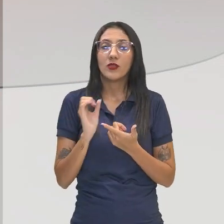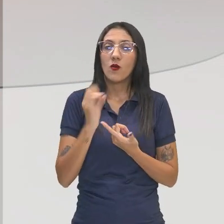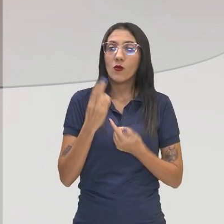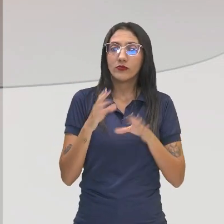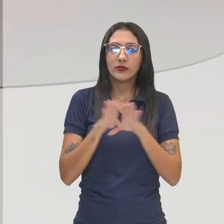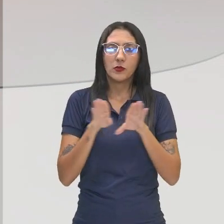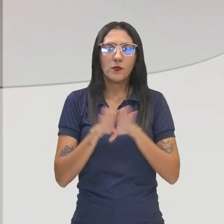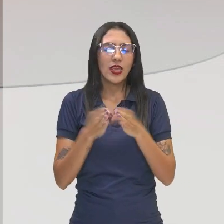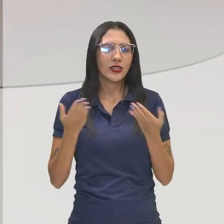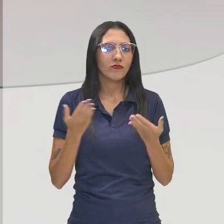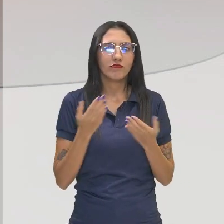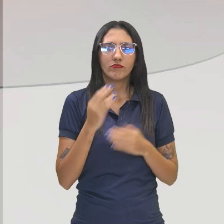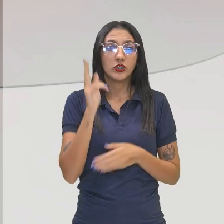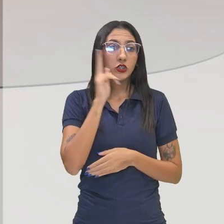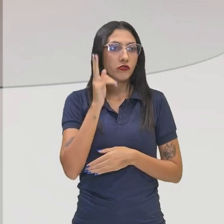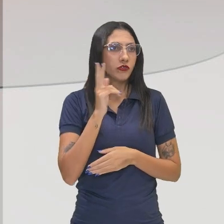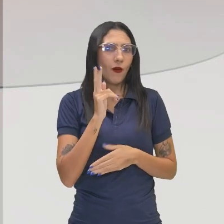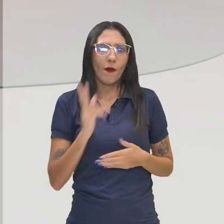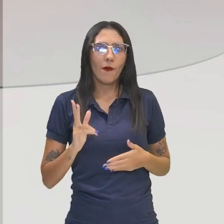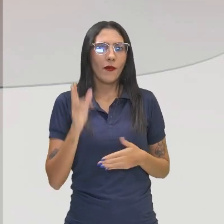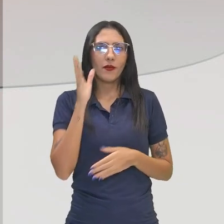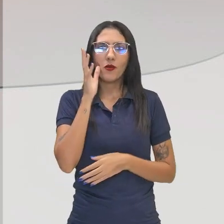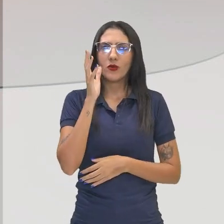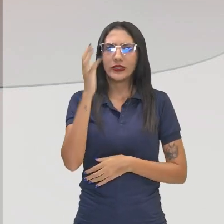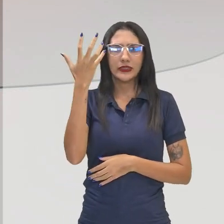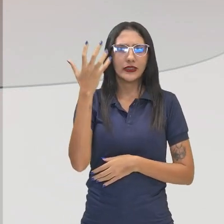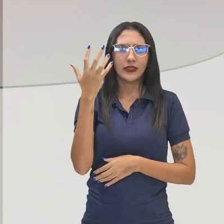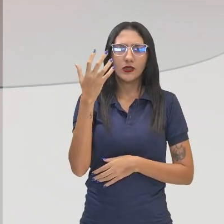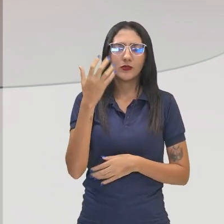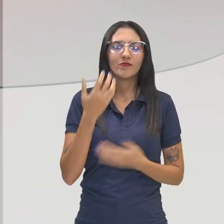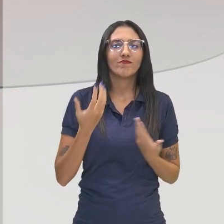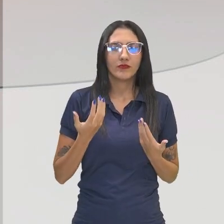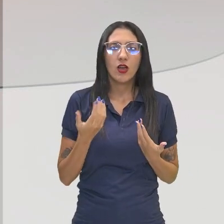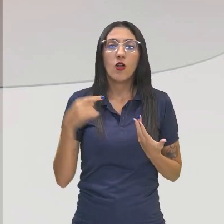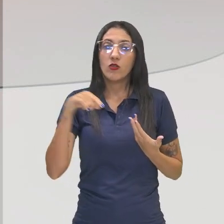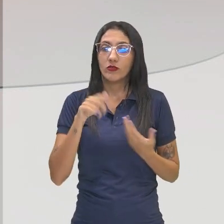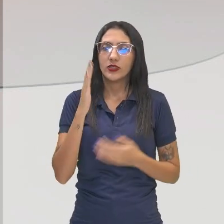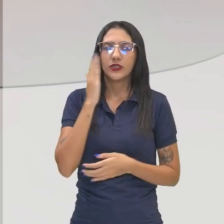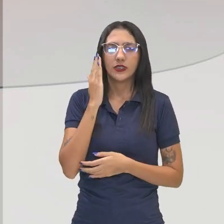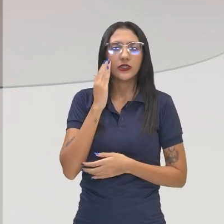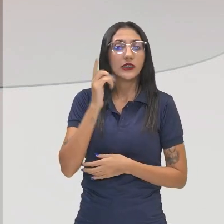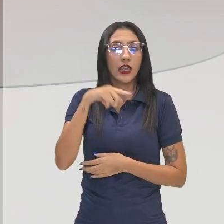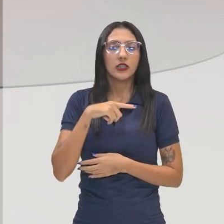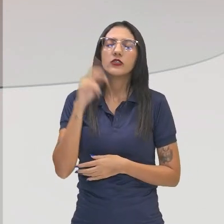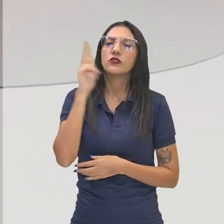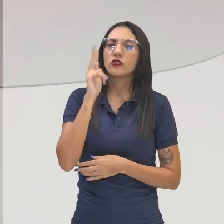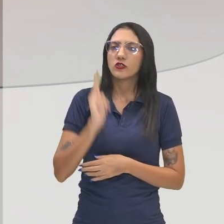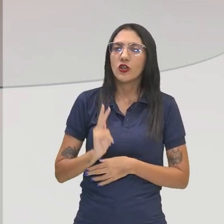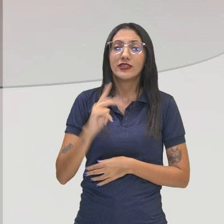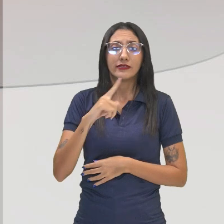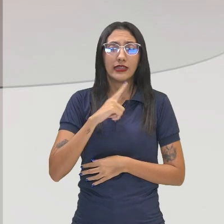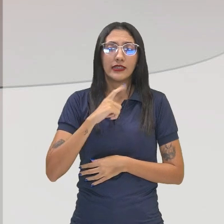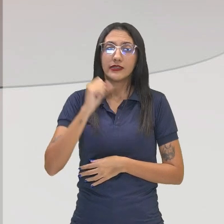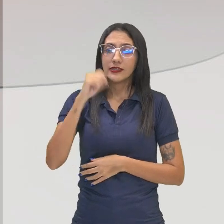algo extraordinário já aconteceu? Então você compreende que essa história ela tem uma